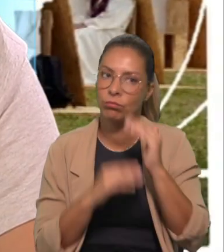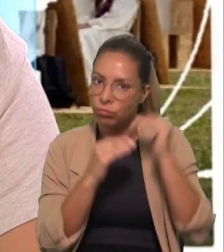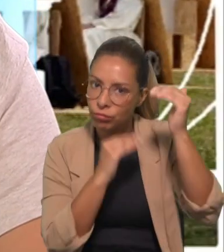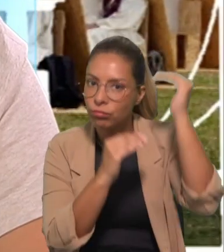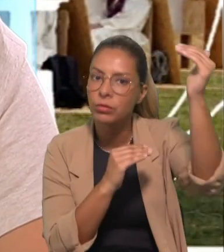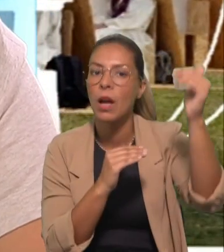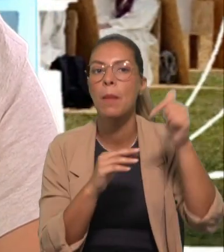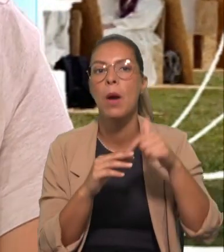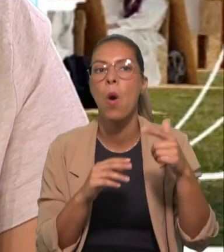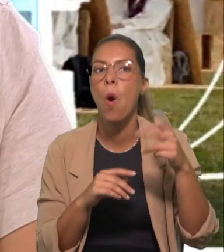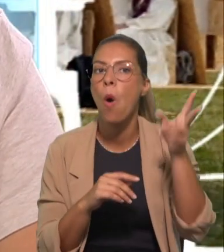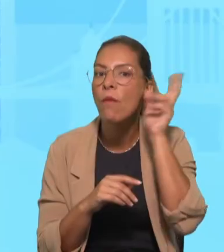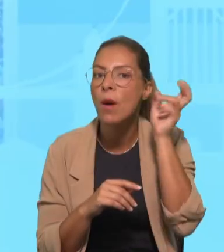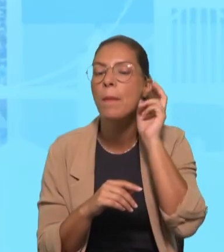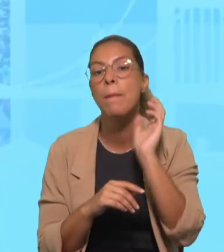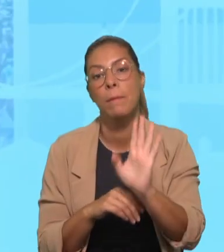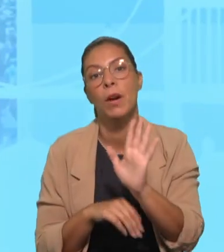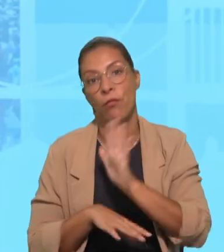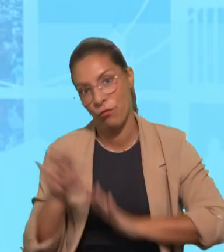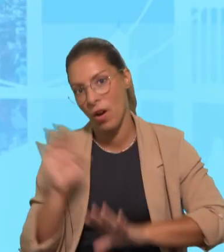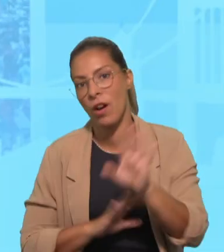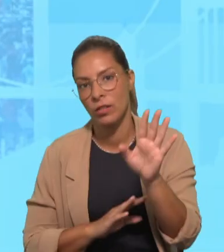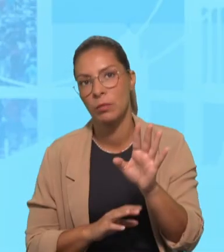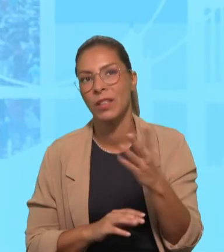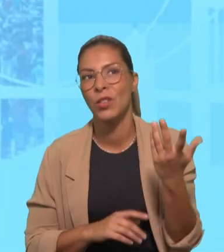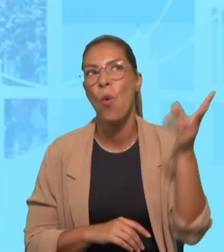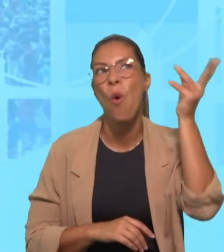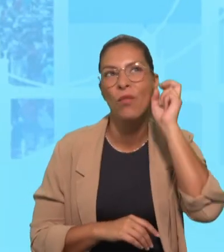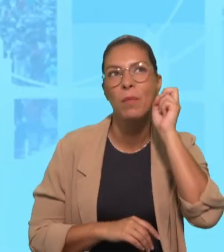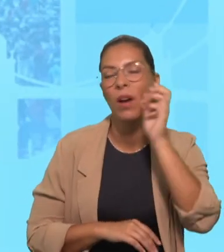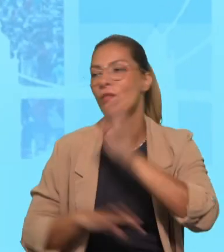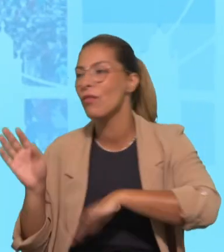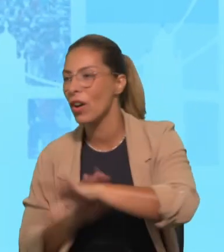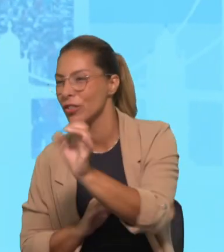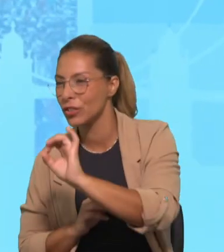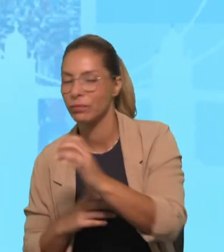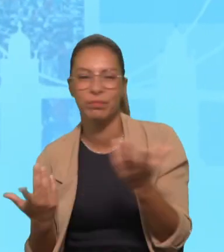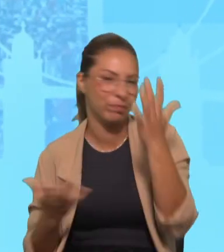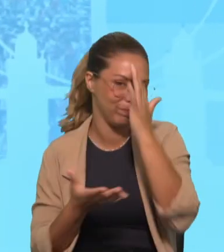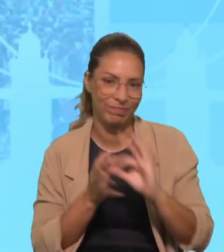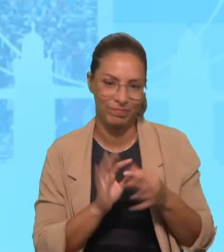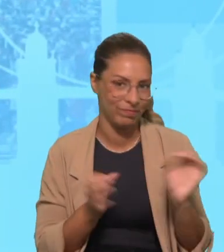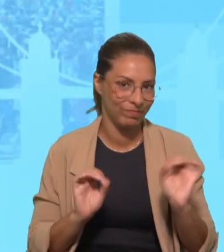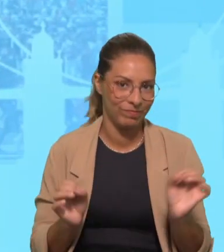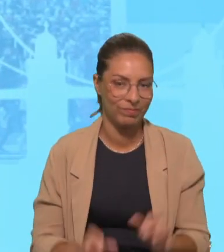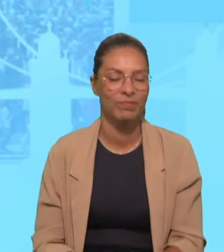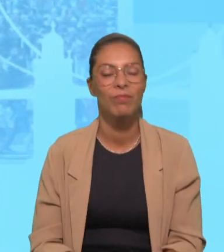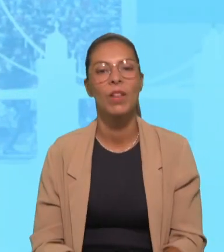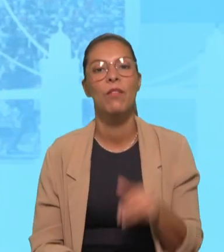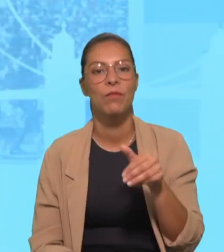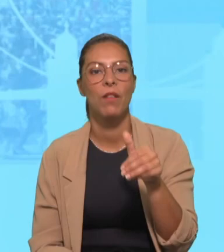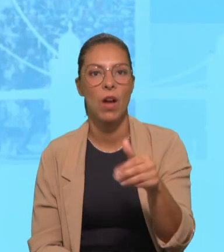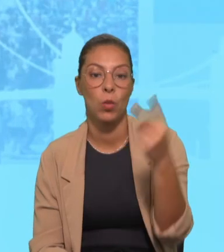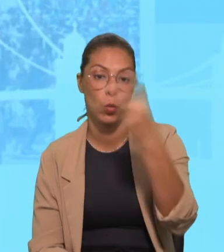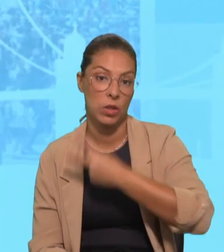ouçam, mas que façam. Porque ouvir sem fazer não faz nada. Certo. Padre Pedro, estamos nas vésperas de 2